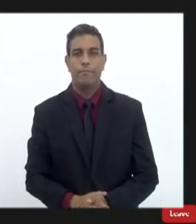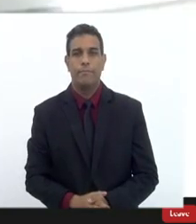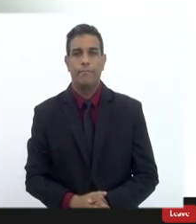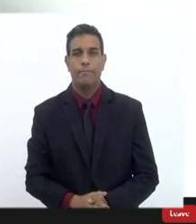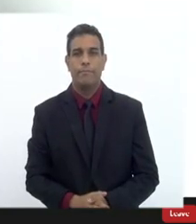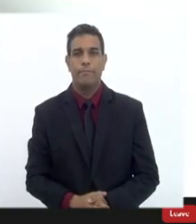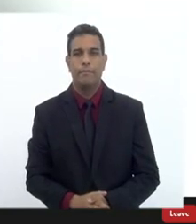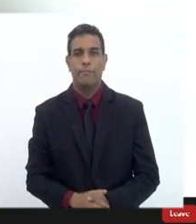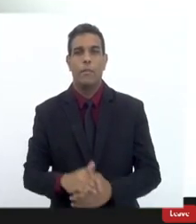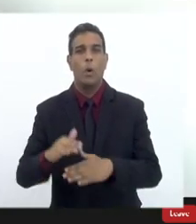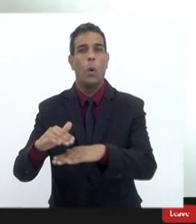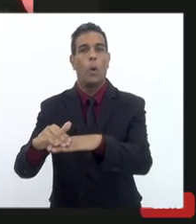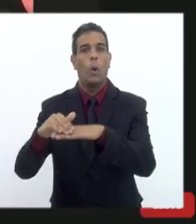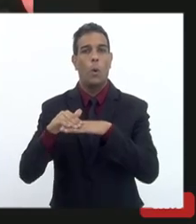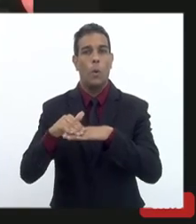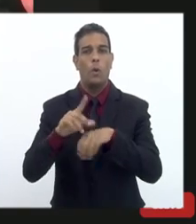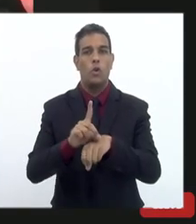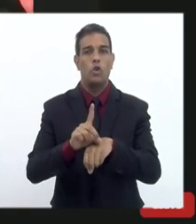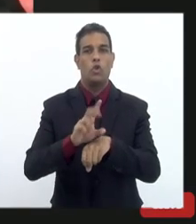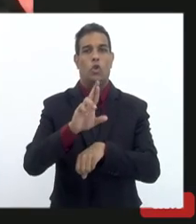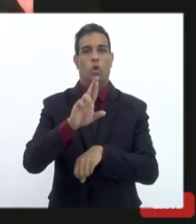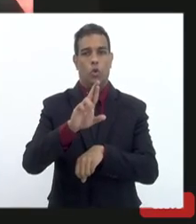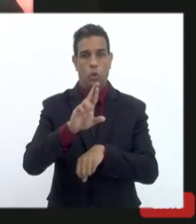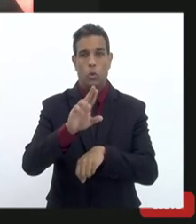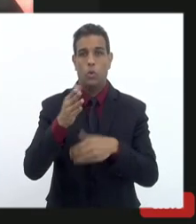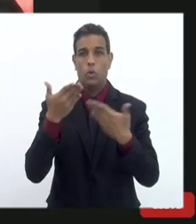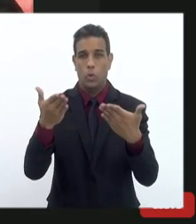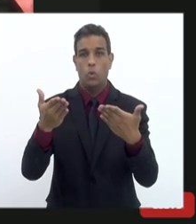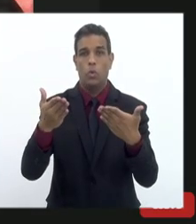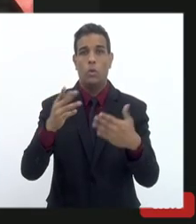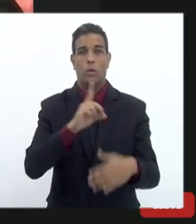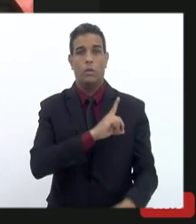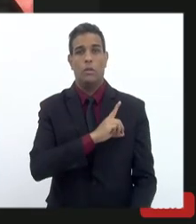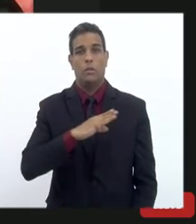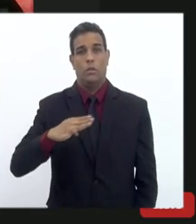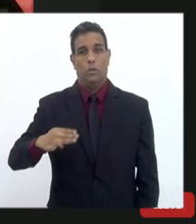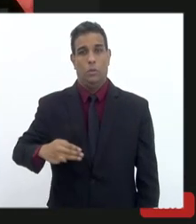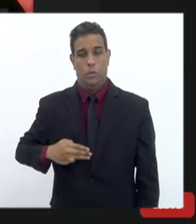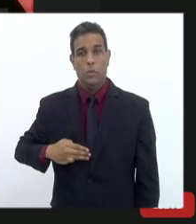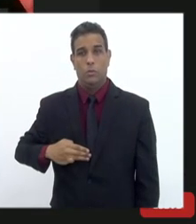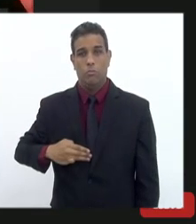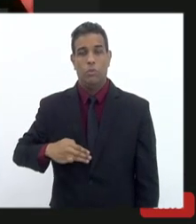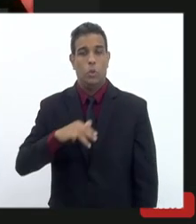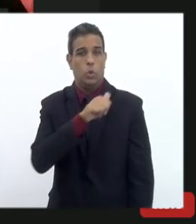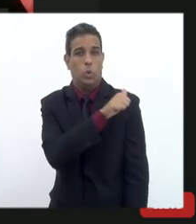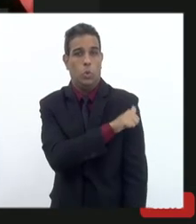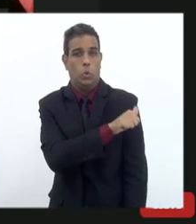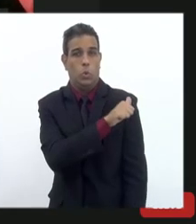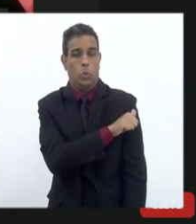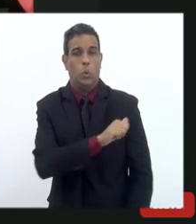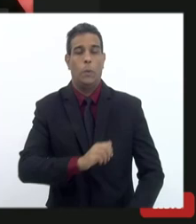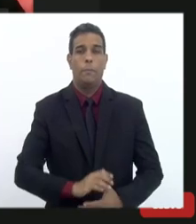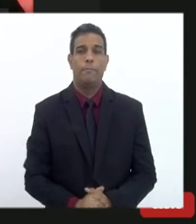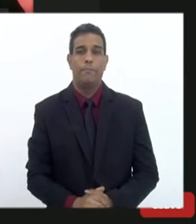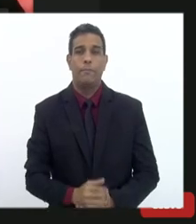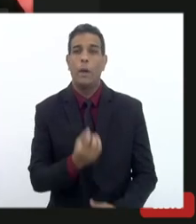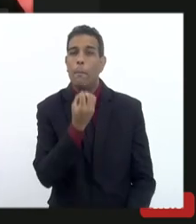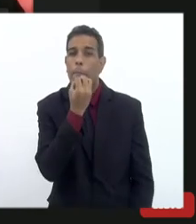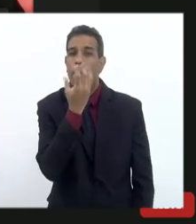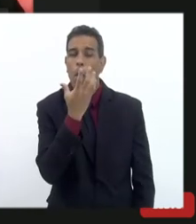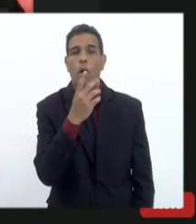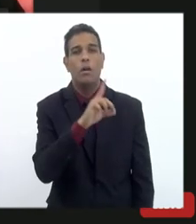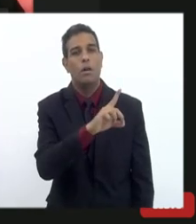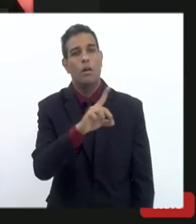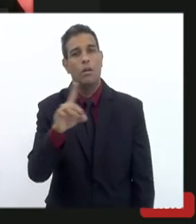Chamo agora para fazer uso da palavra a doutora Zambuja, representando a Defensoria Pública do Estado do Rio de Janeiro. Bom dia a todas